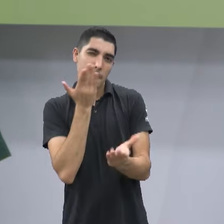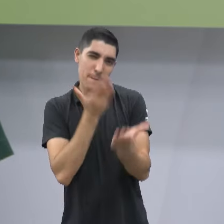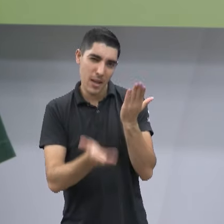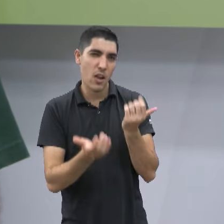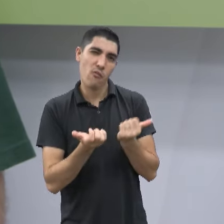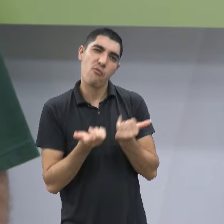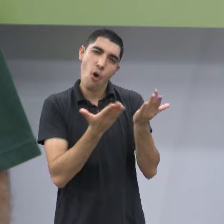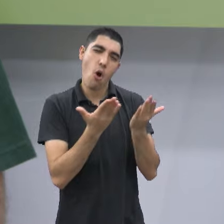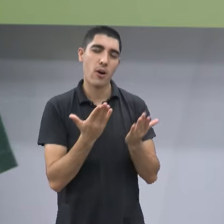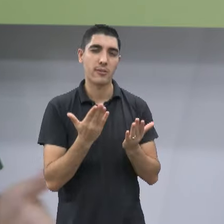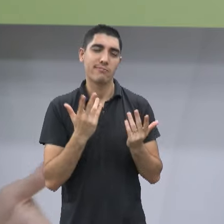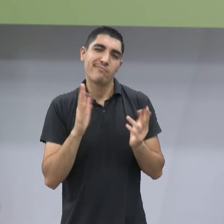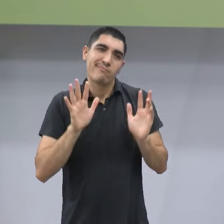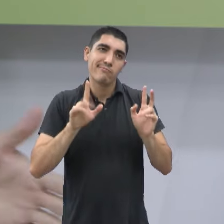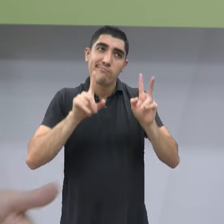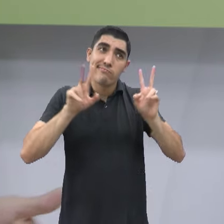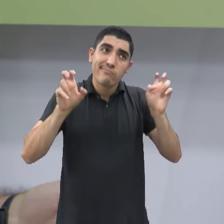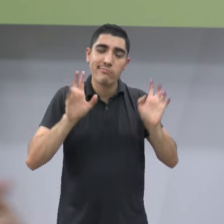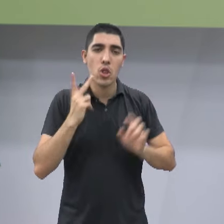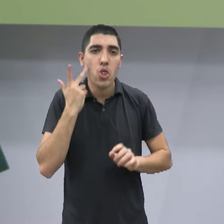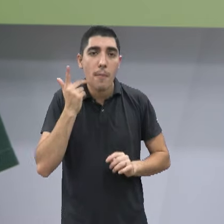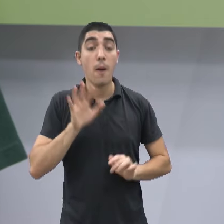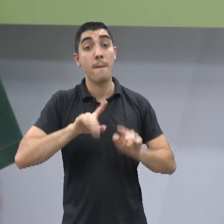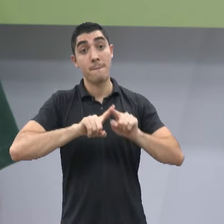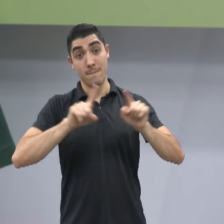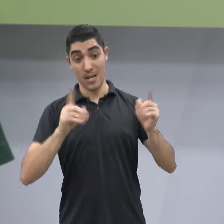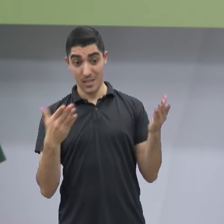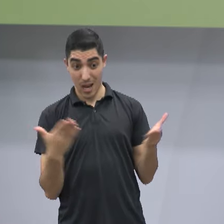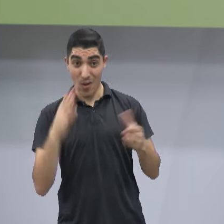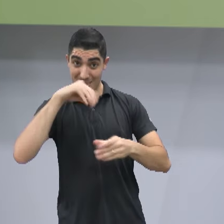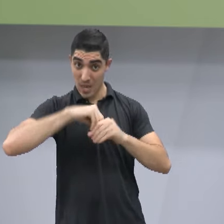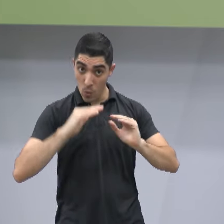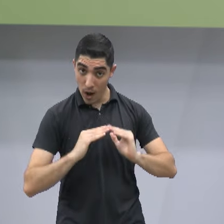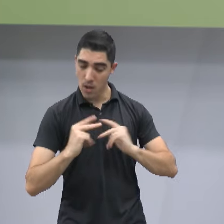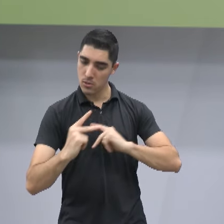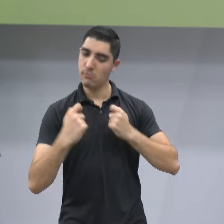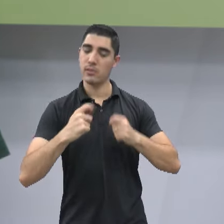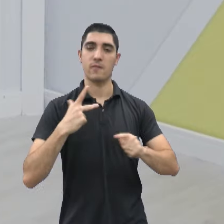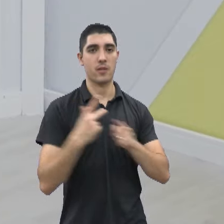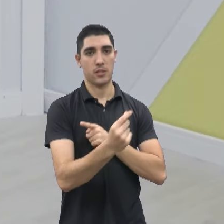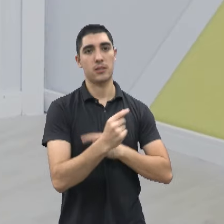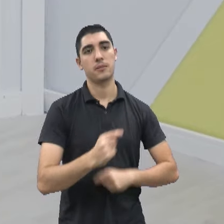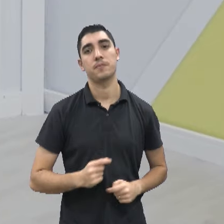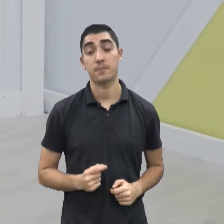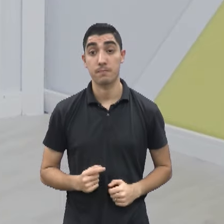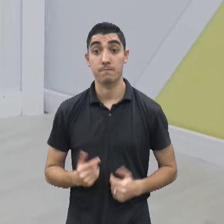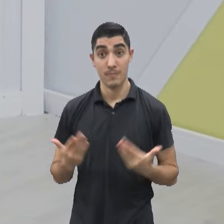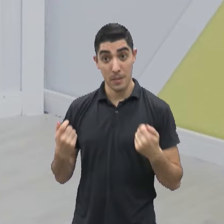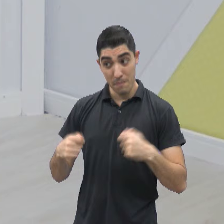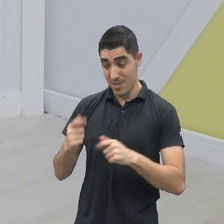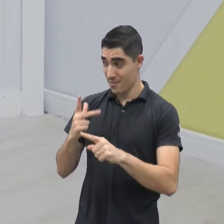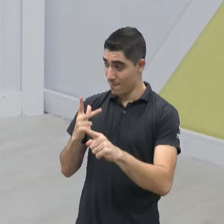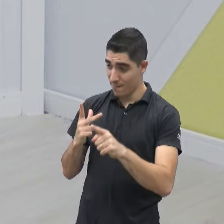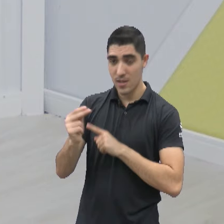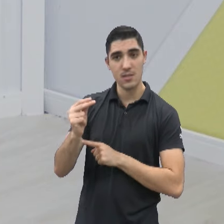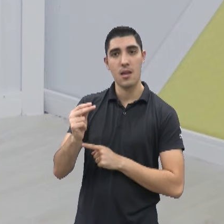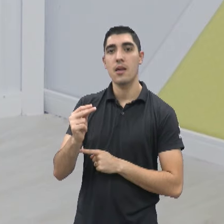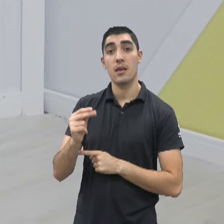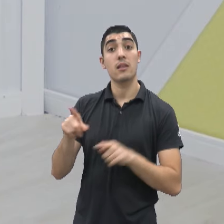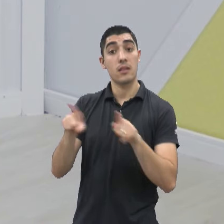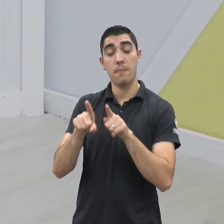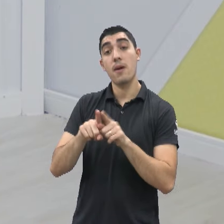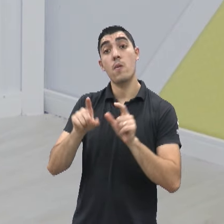normal, entre aspas. Mas o São José tem que voltar aqui e fazer o resultado para conseguir a classificação. Tem que vencer de qualquer jeito e obrigar aí